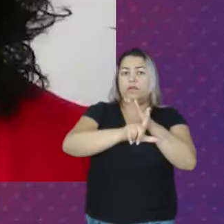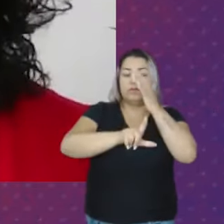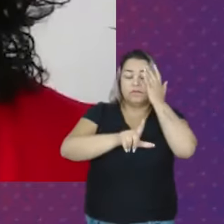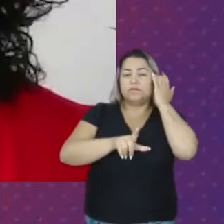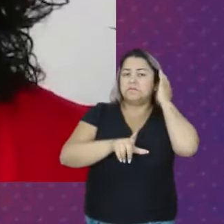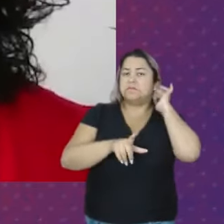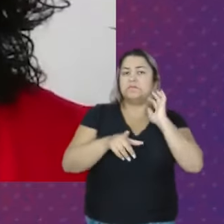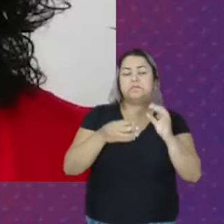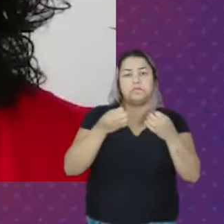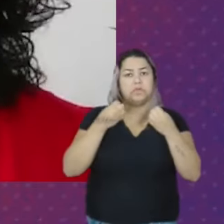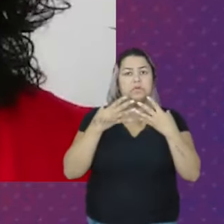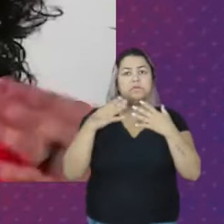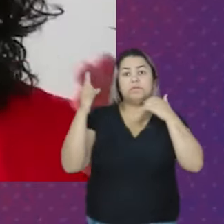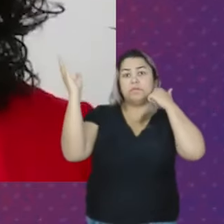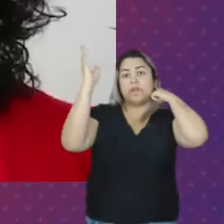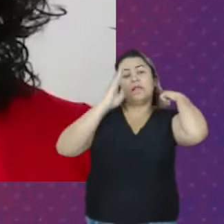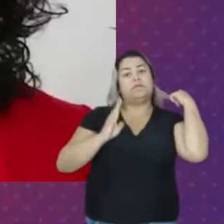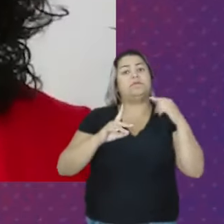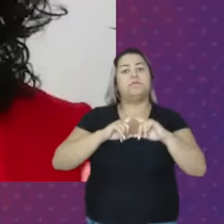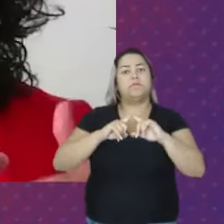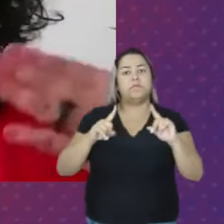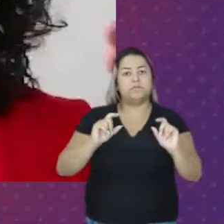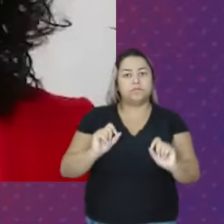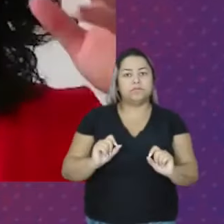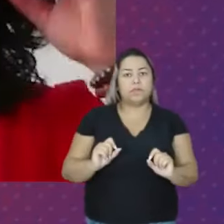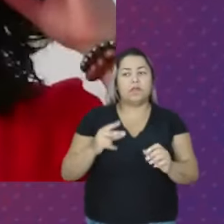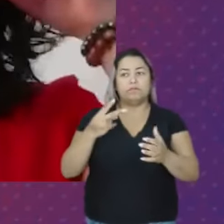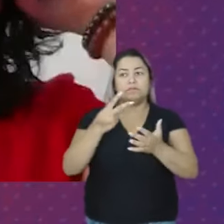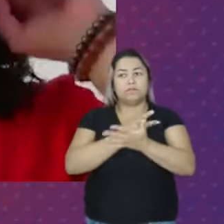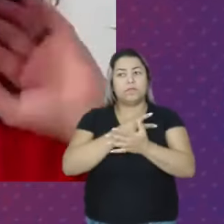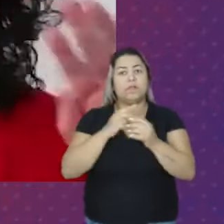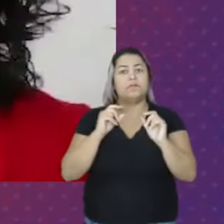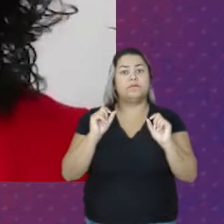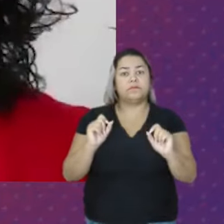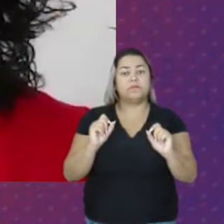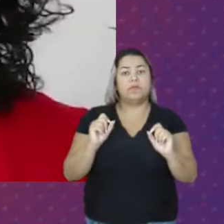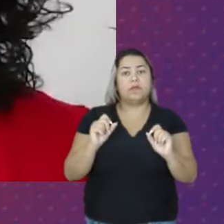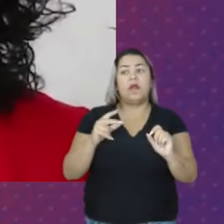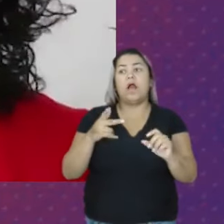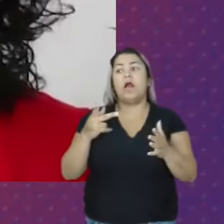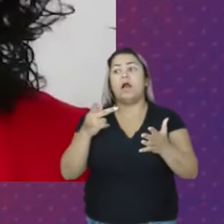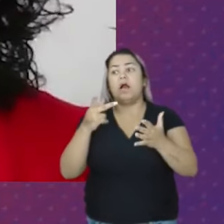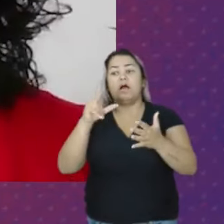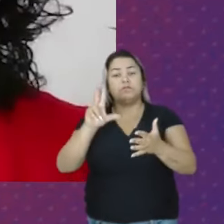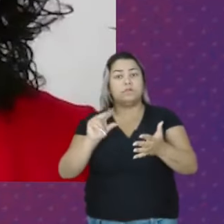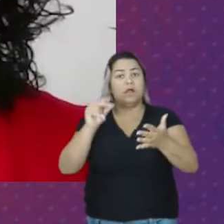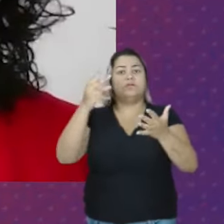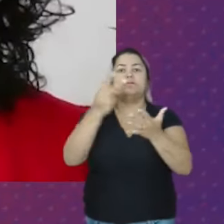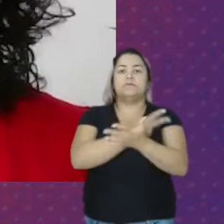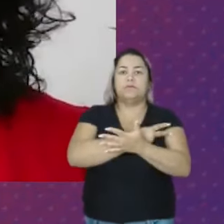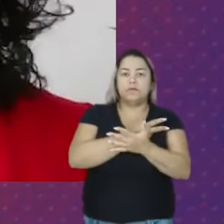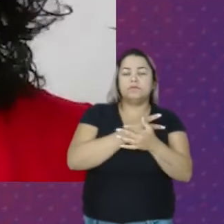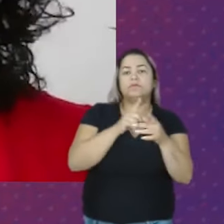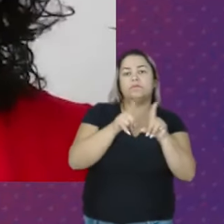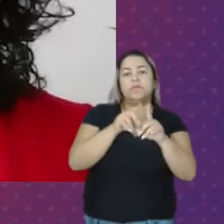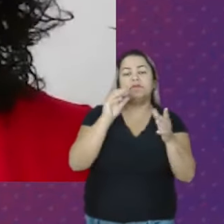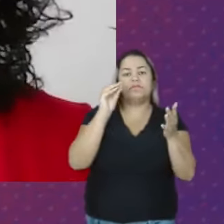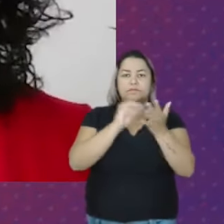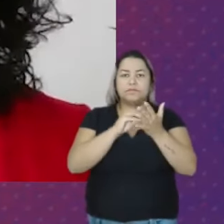muito boas no Brasil, mas muitas delas não acontecem plenamente por